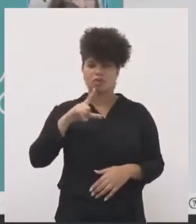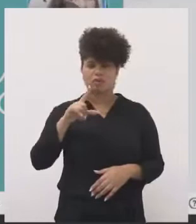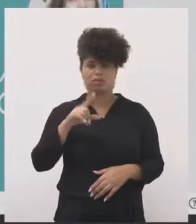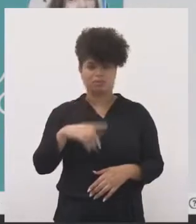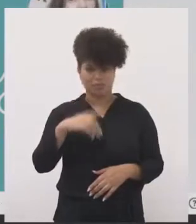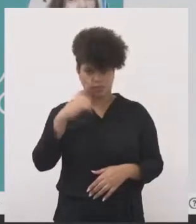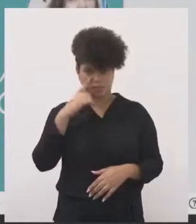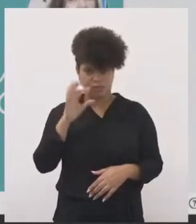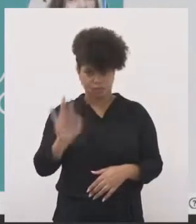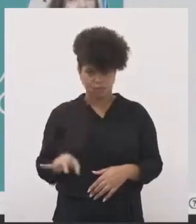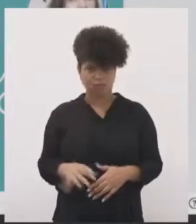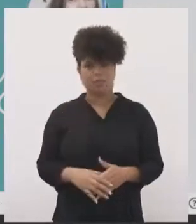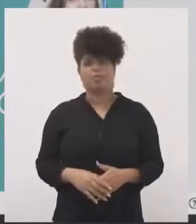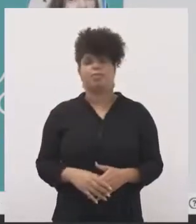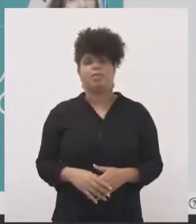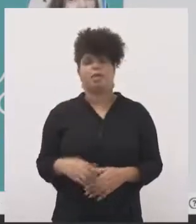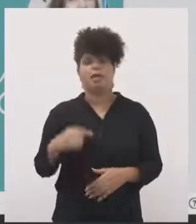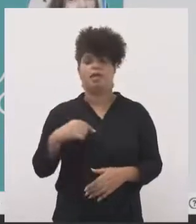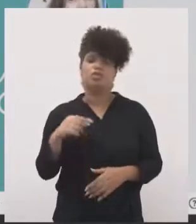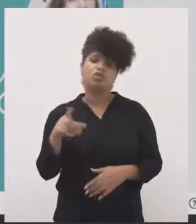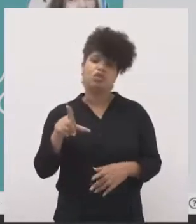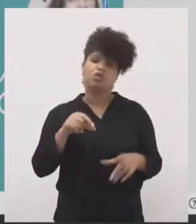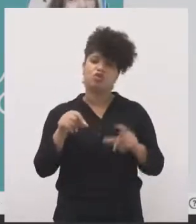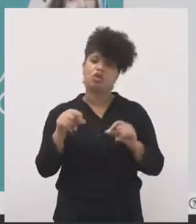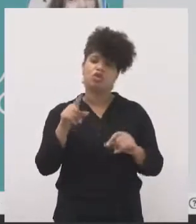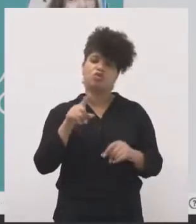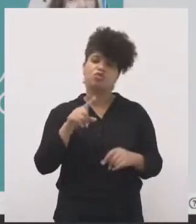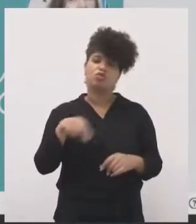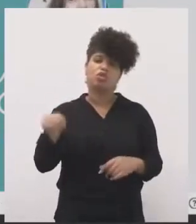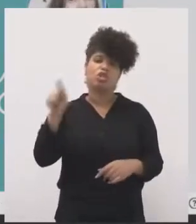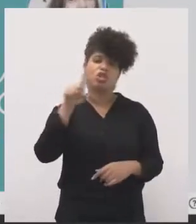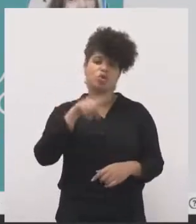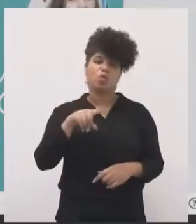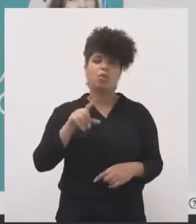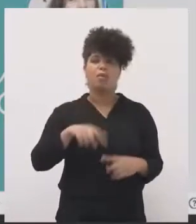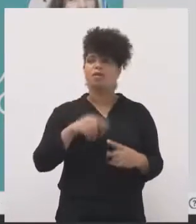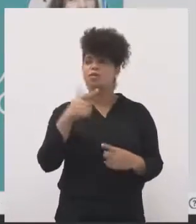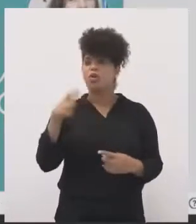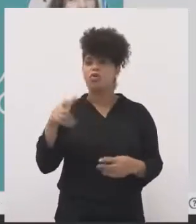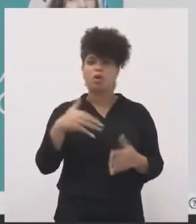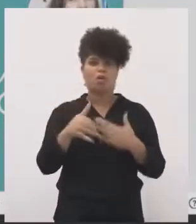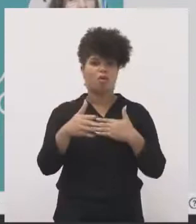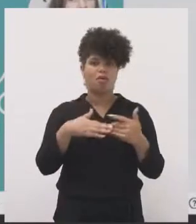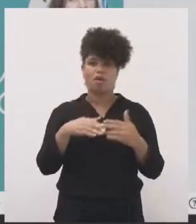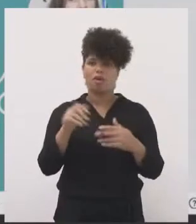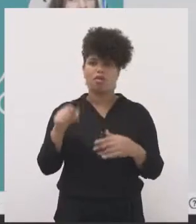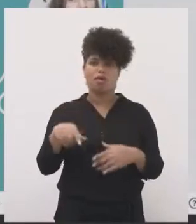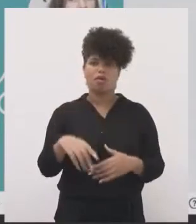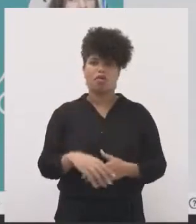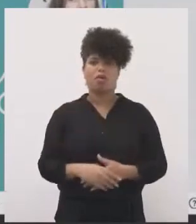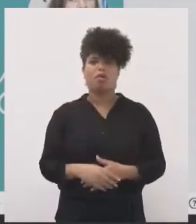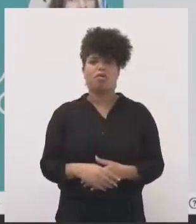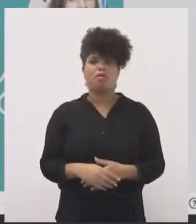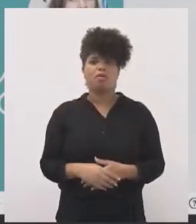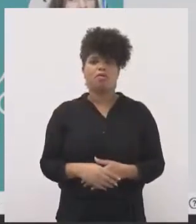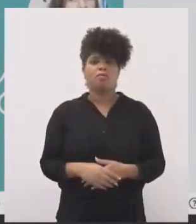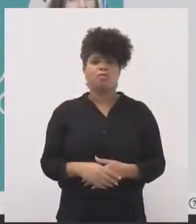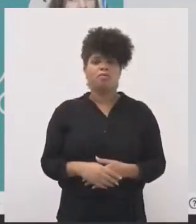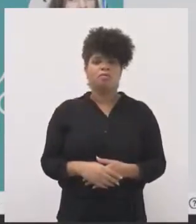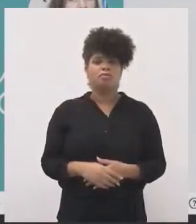Aqui eu usei um círculo, mas eu poderia ter usado qualquer outro tipo de quadro que o Canva tem